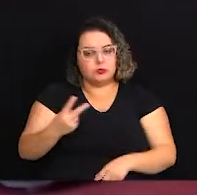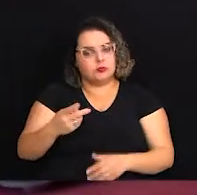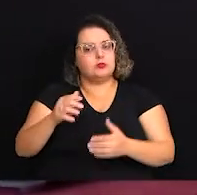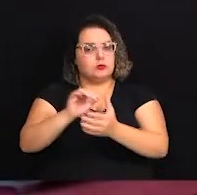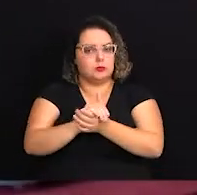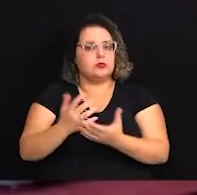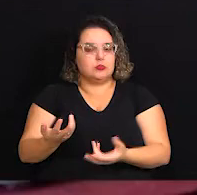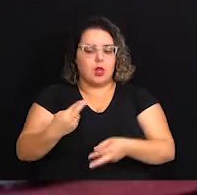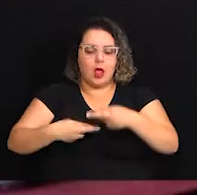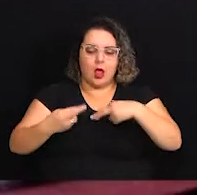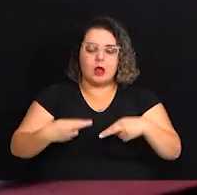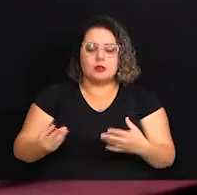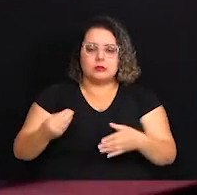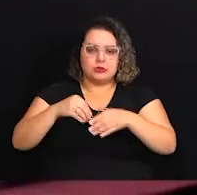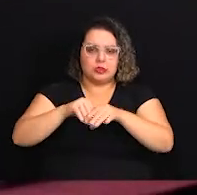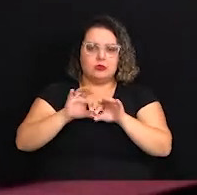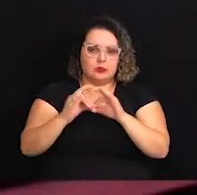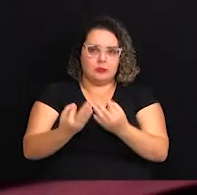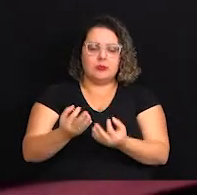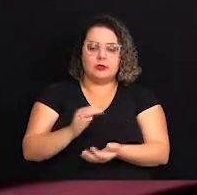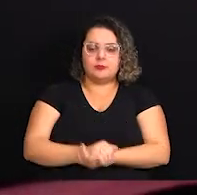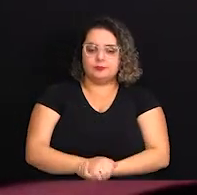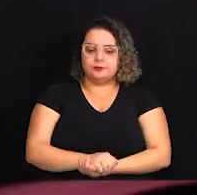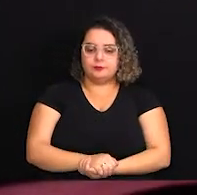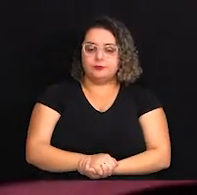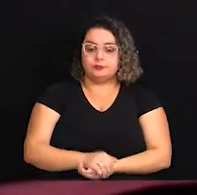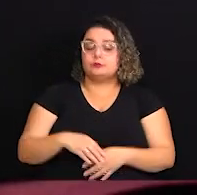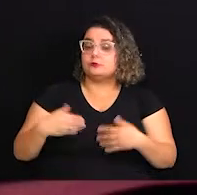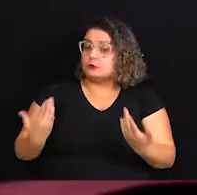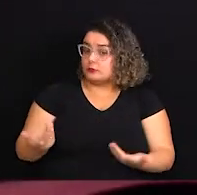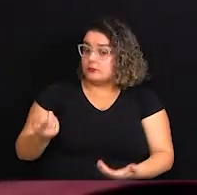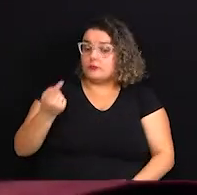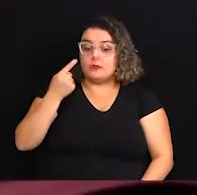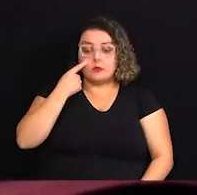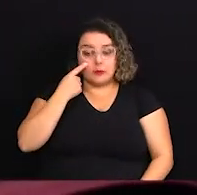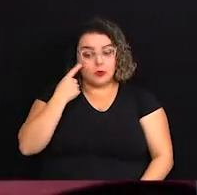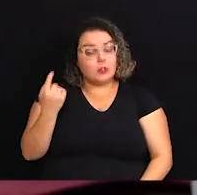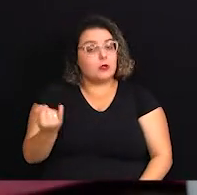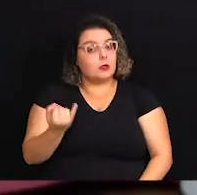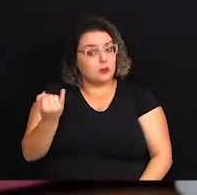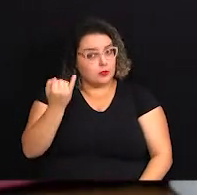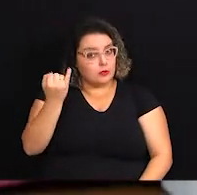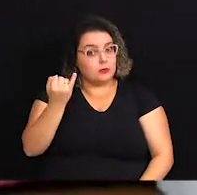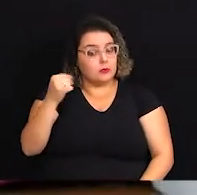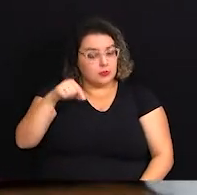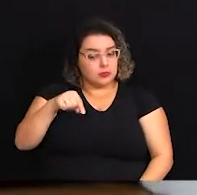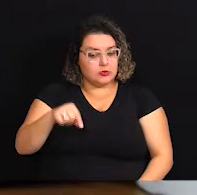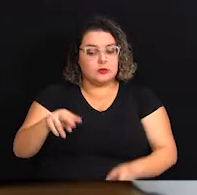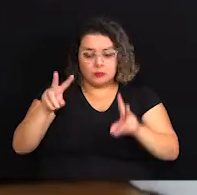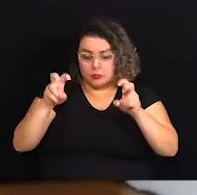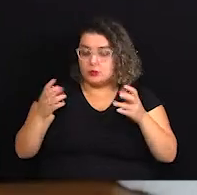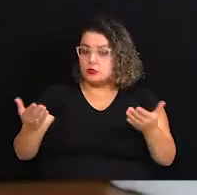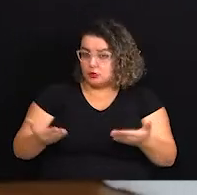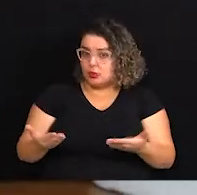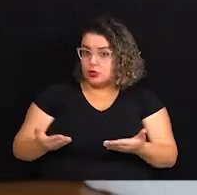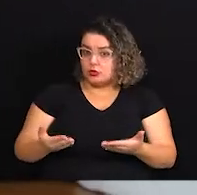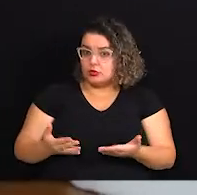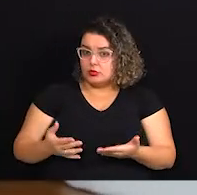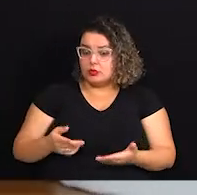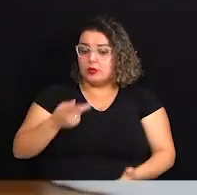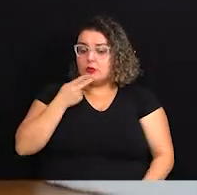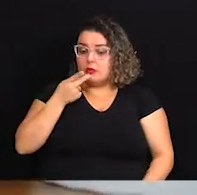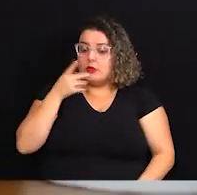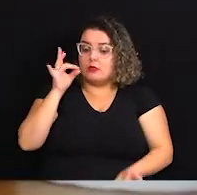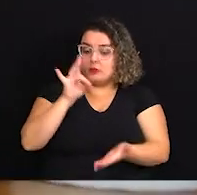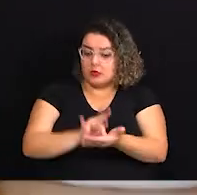vista, né, da relação dentro da família. O que a gente vê que é importante aqui nesse assunto de hoje é sinceridade